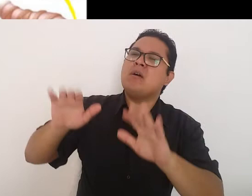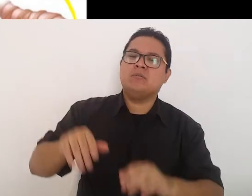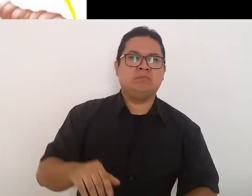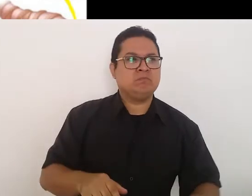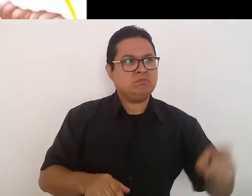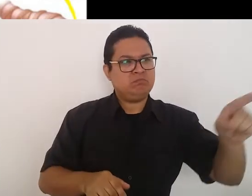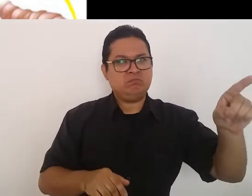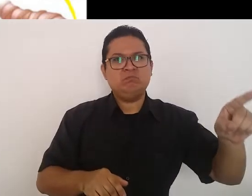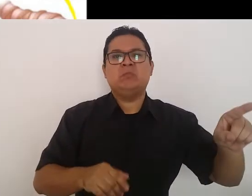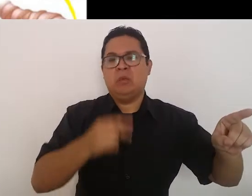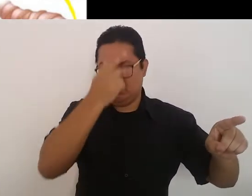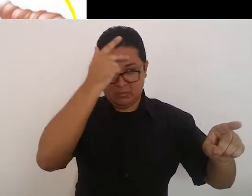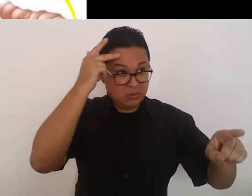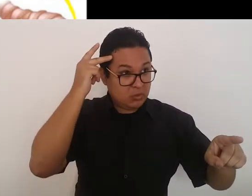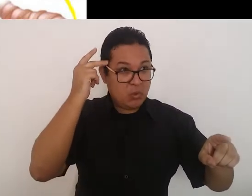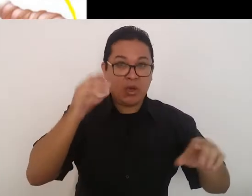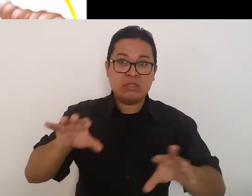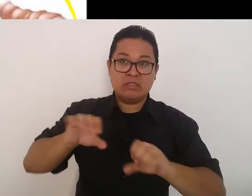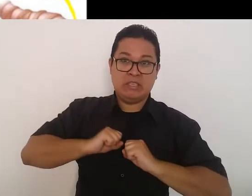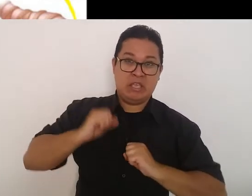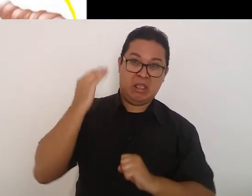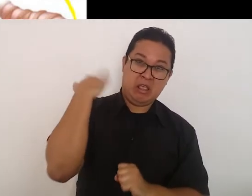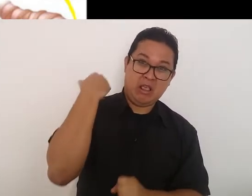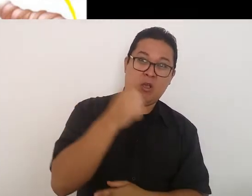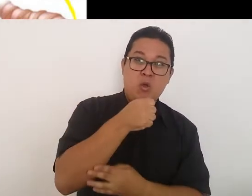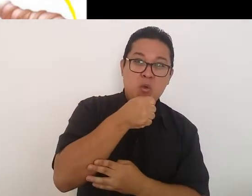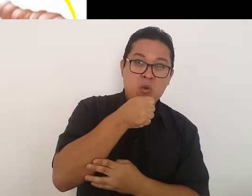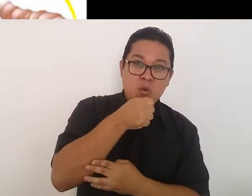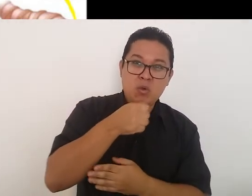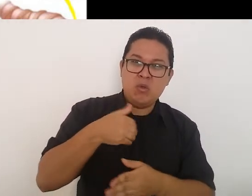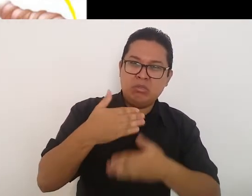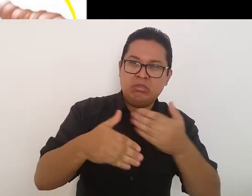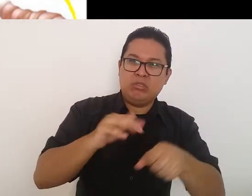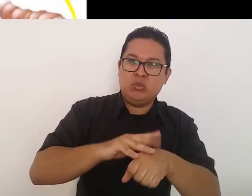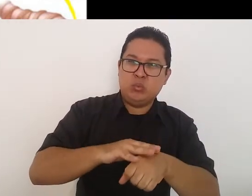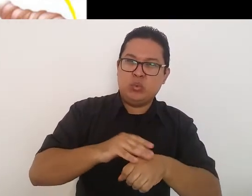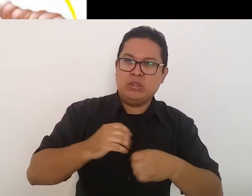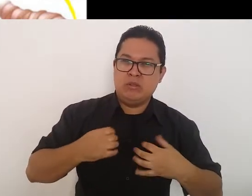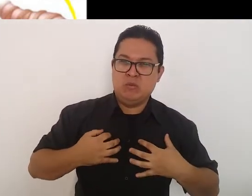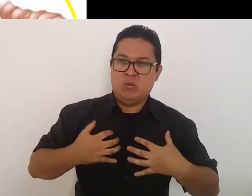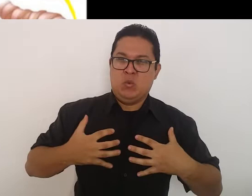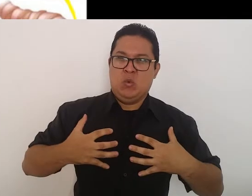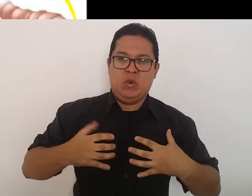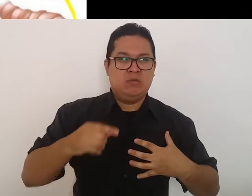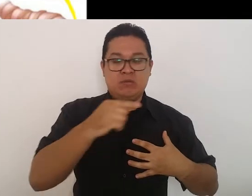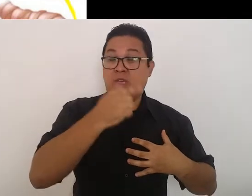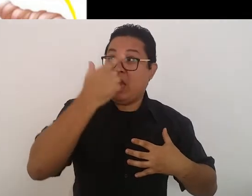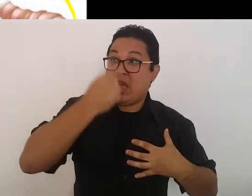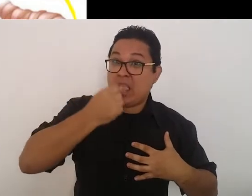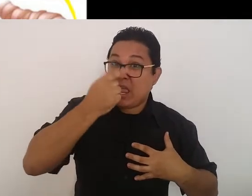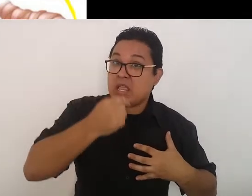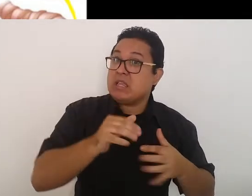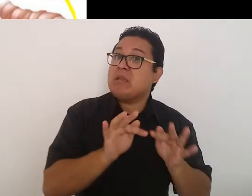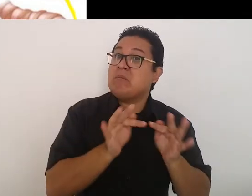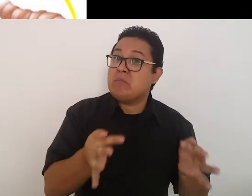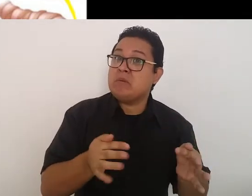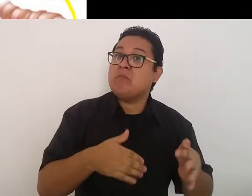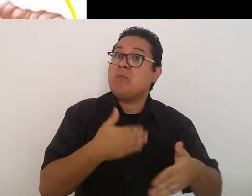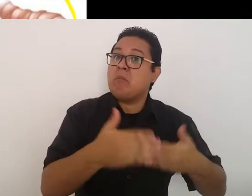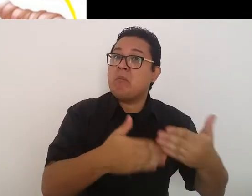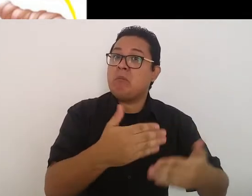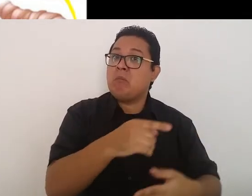assim: o cara falou com uma pneumonia após uma gripe mal curada, né? Muitas vezes a pneumonia.